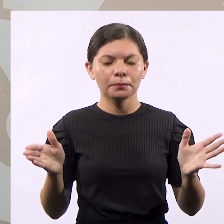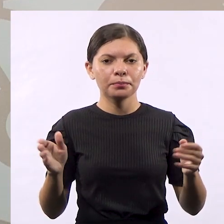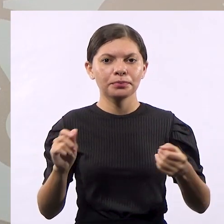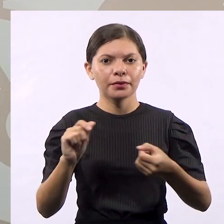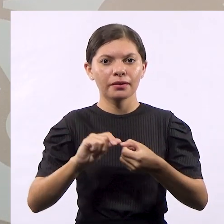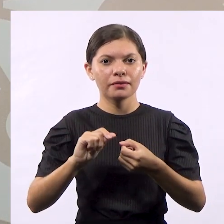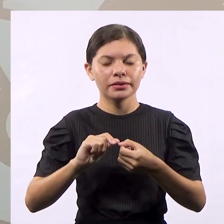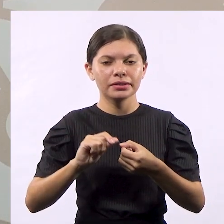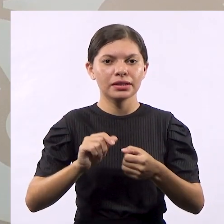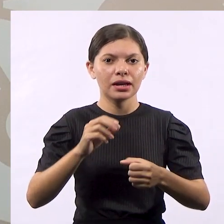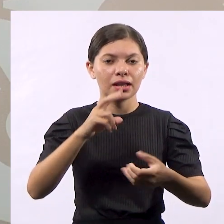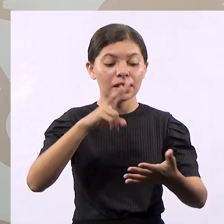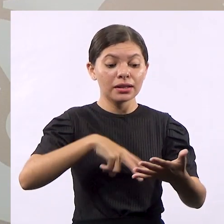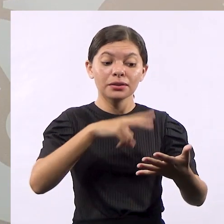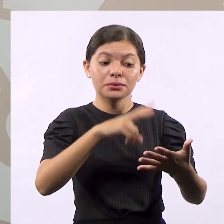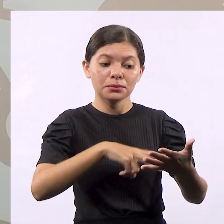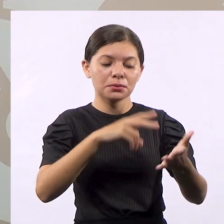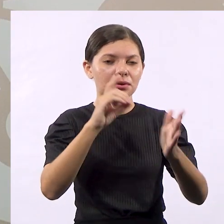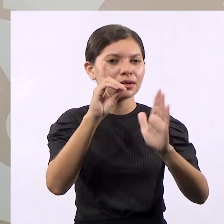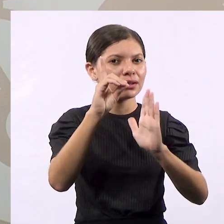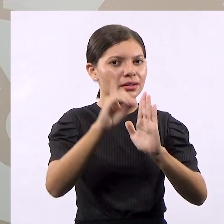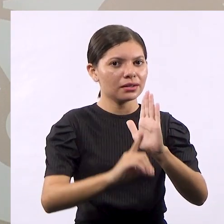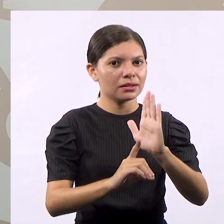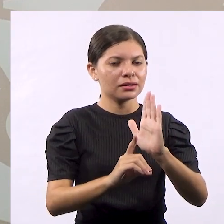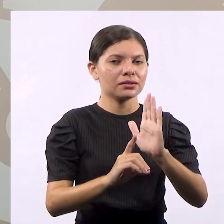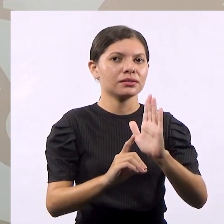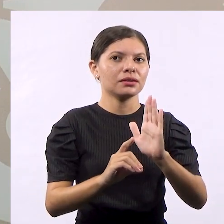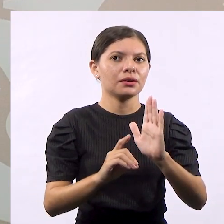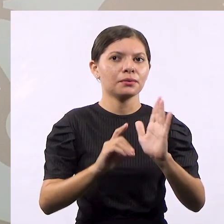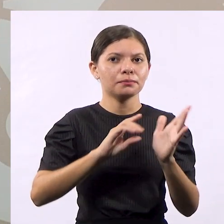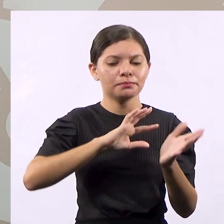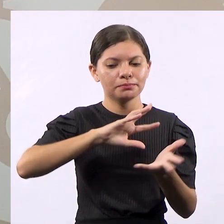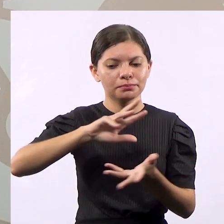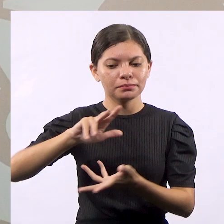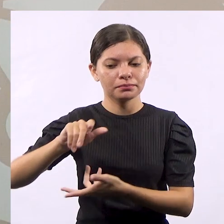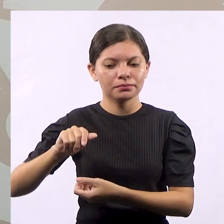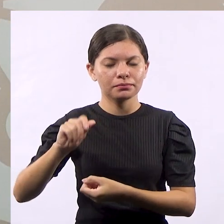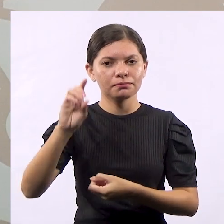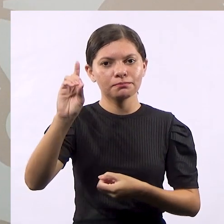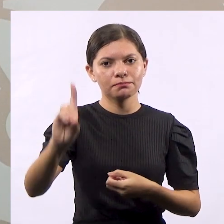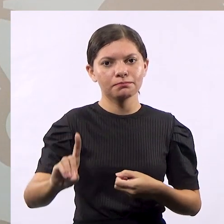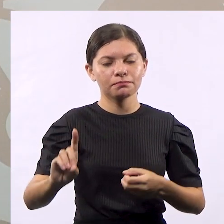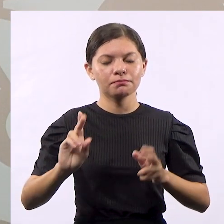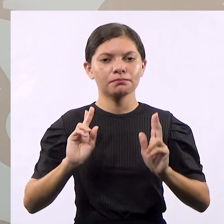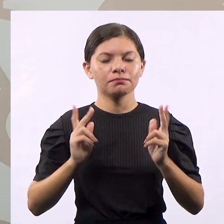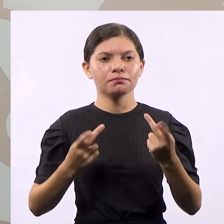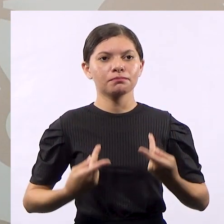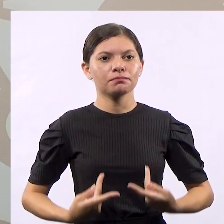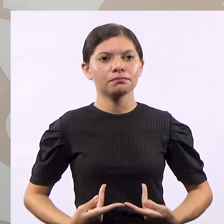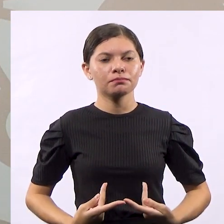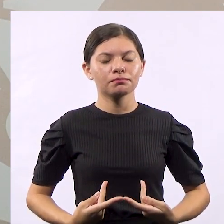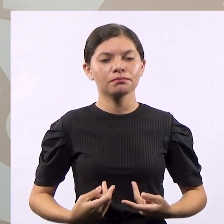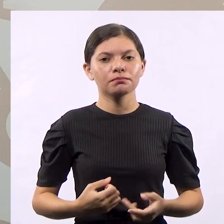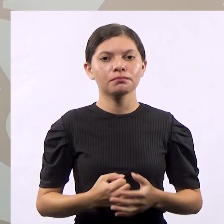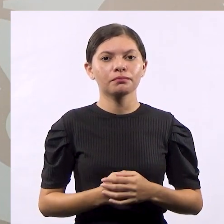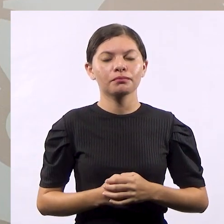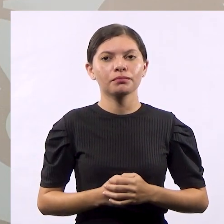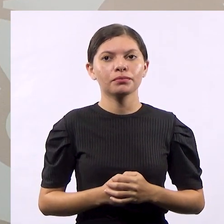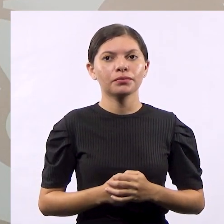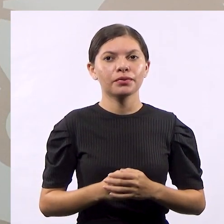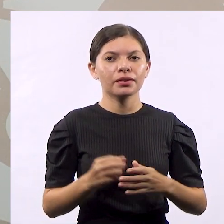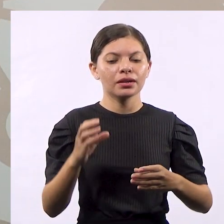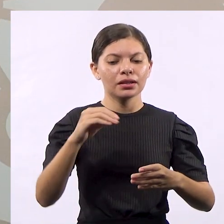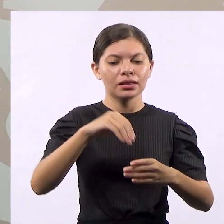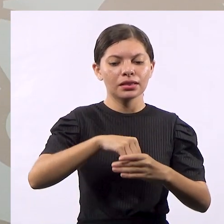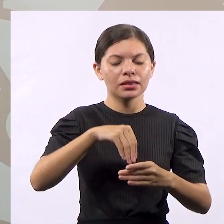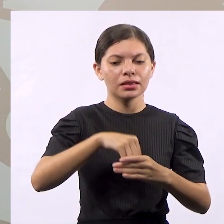oportunidades, fazer a leitura, né, da Declaração Universal dos Direitos Humanos, do Plano Nacional de Educação em Direitos